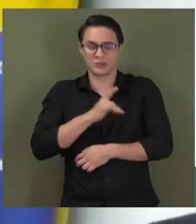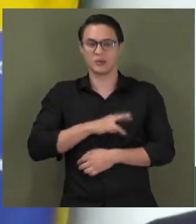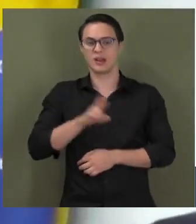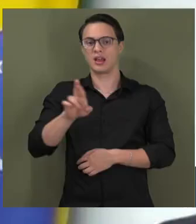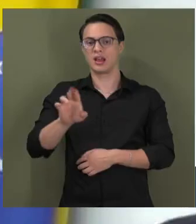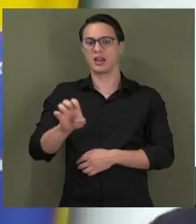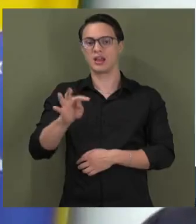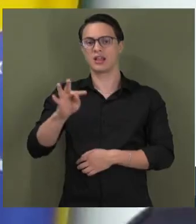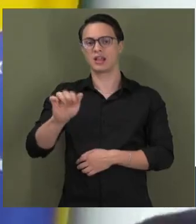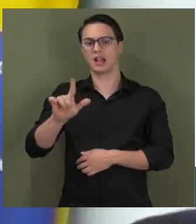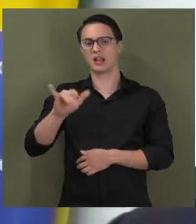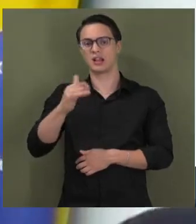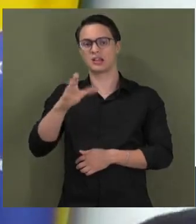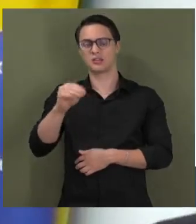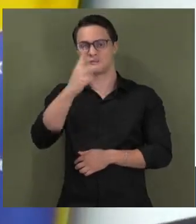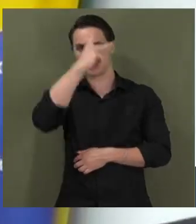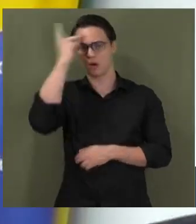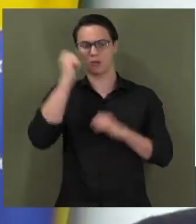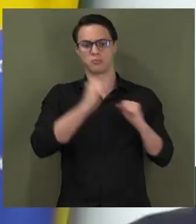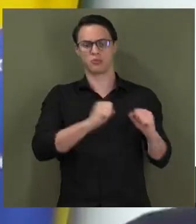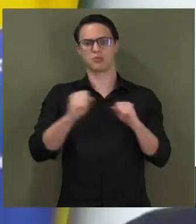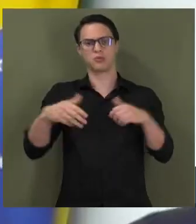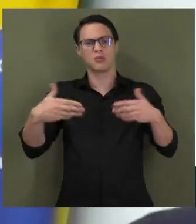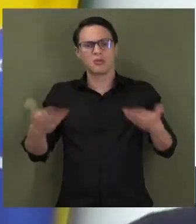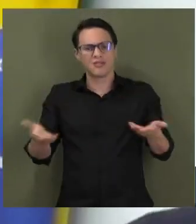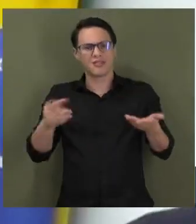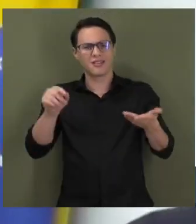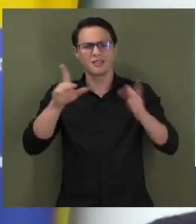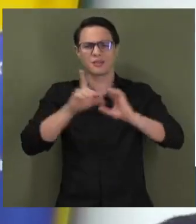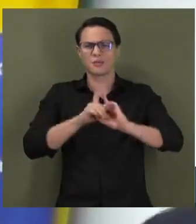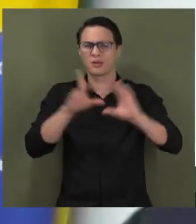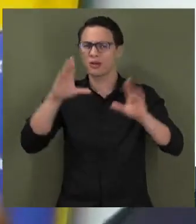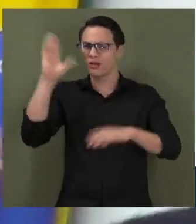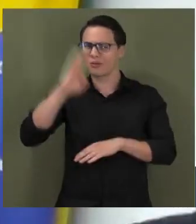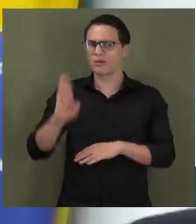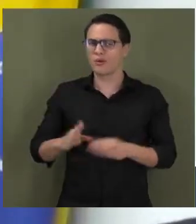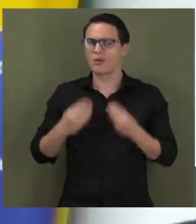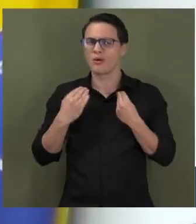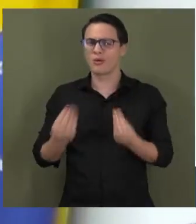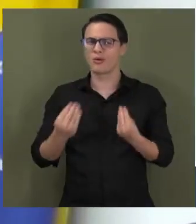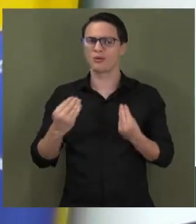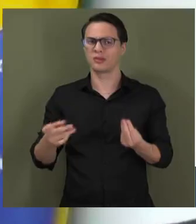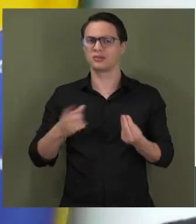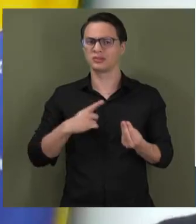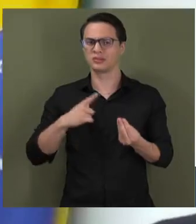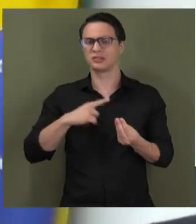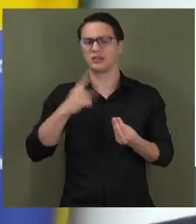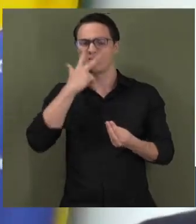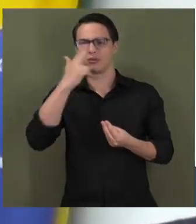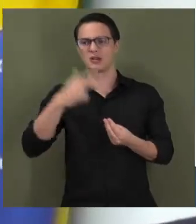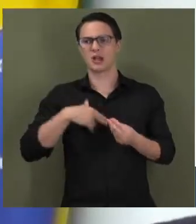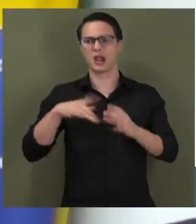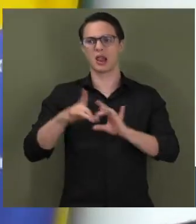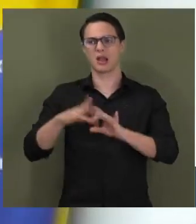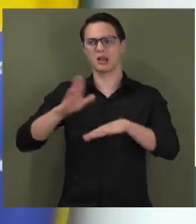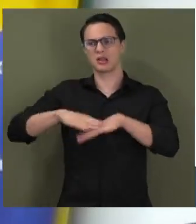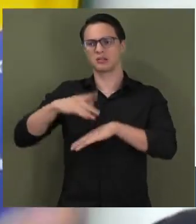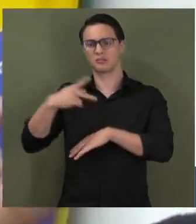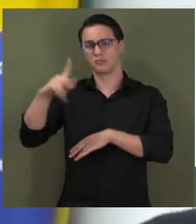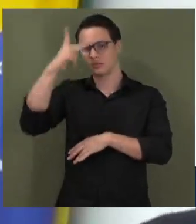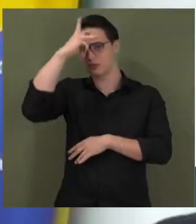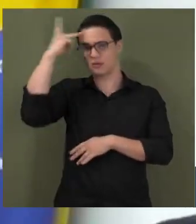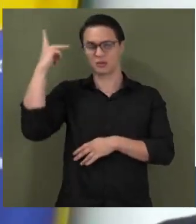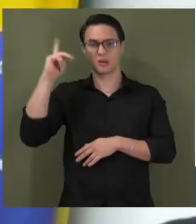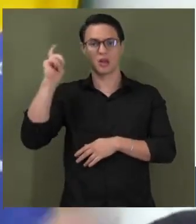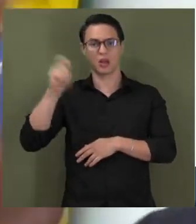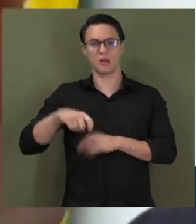dos poderosos. Que democracia é essa que nós temos no Brasil, com tantos arbítrios daqueles que deveriam ser os